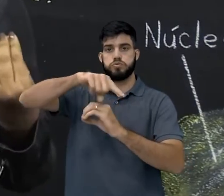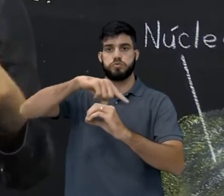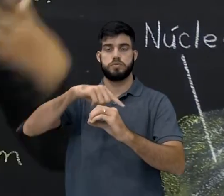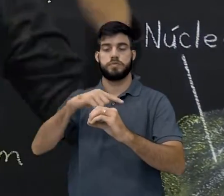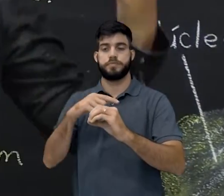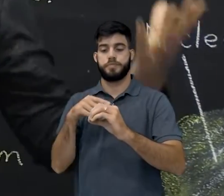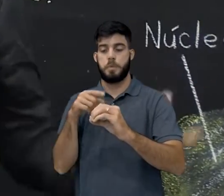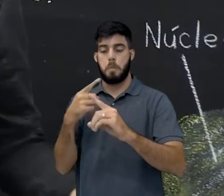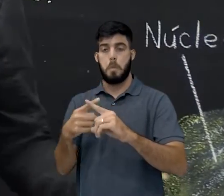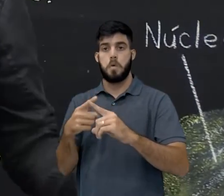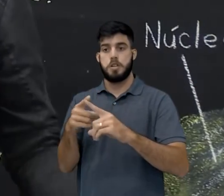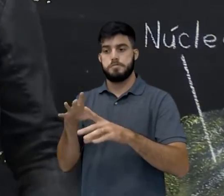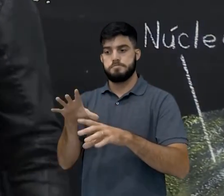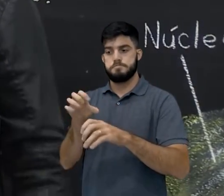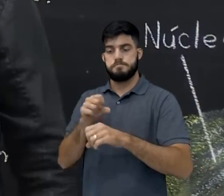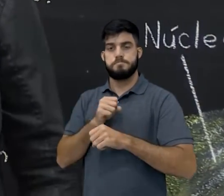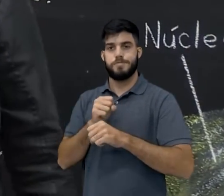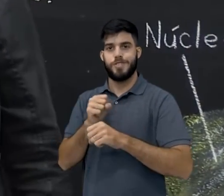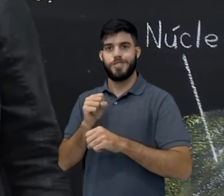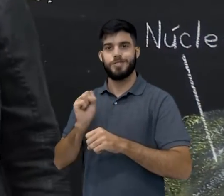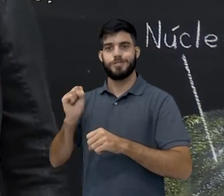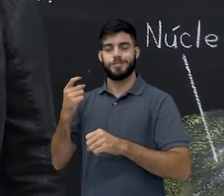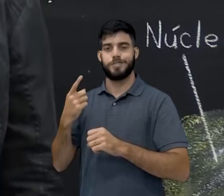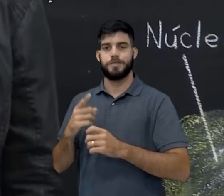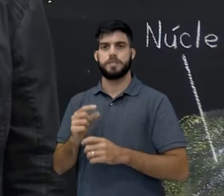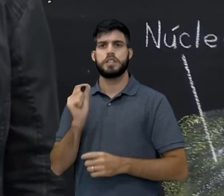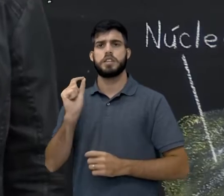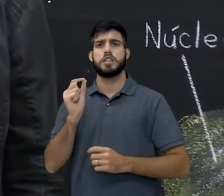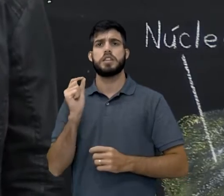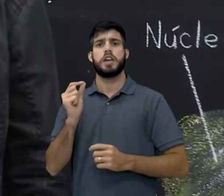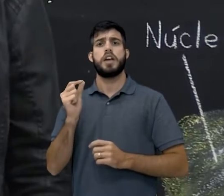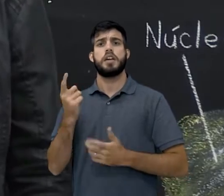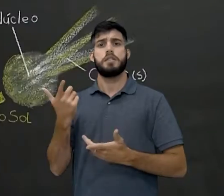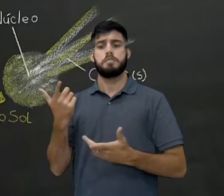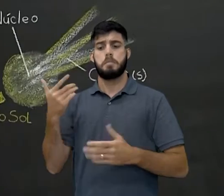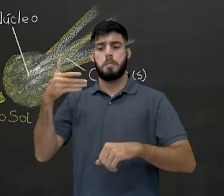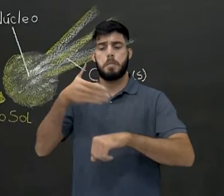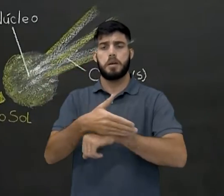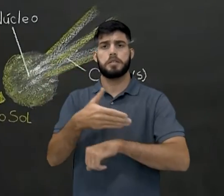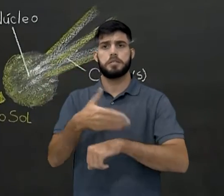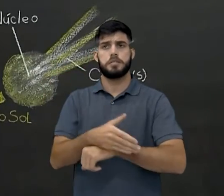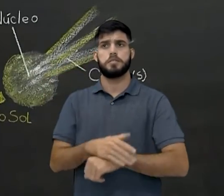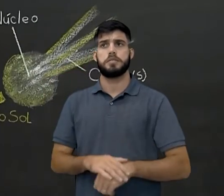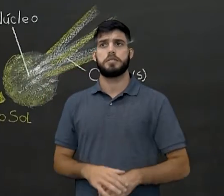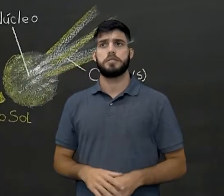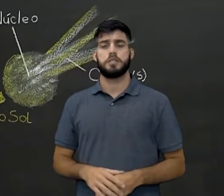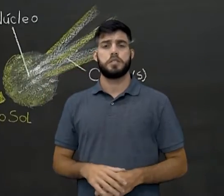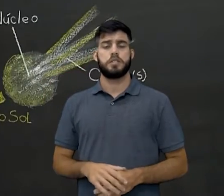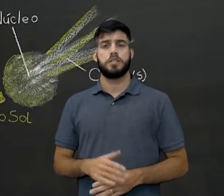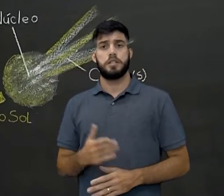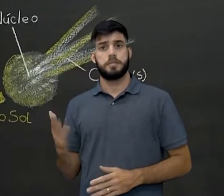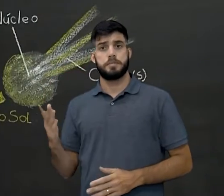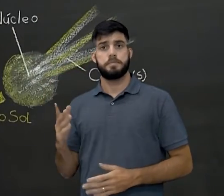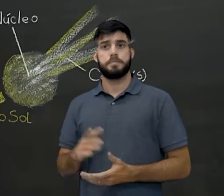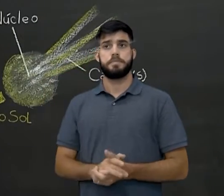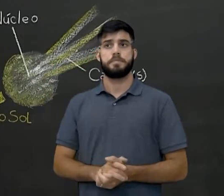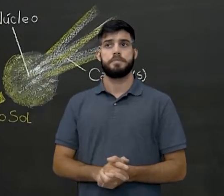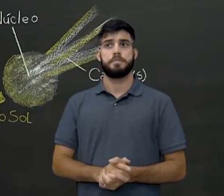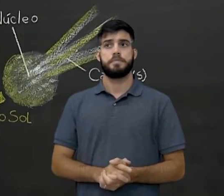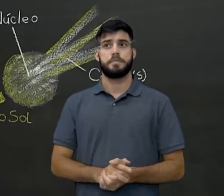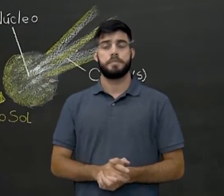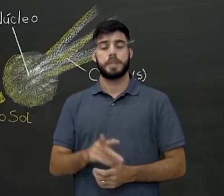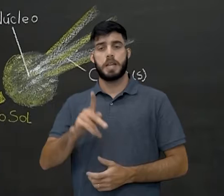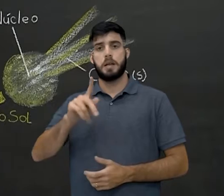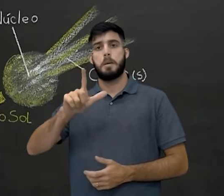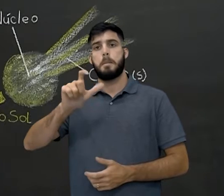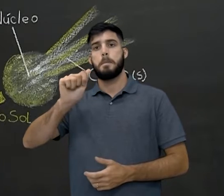ele. E quem é essa galera? Quem compõe esse Sistema Solar? Estamos falando deles, dos famosíssimos